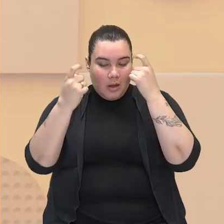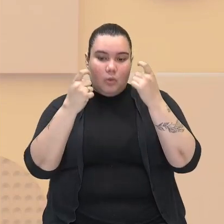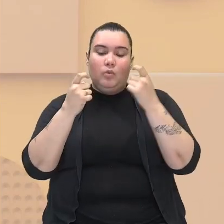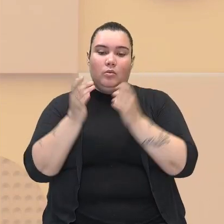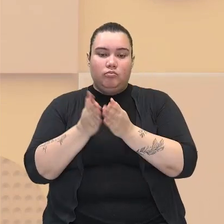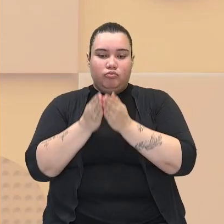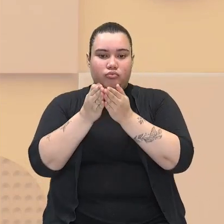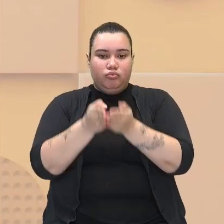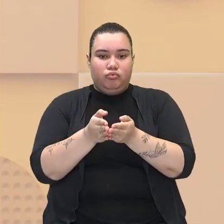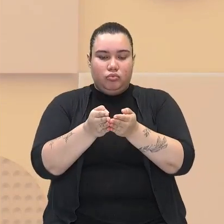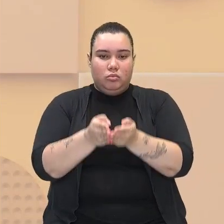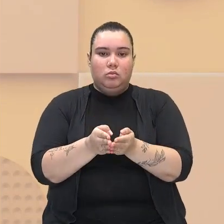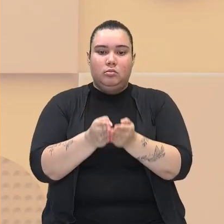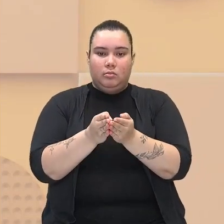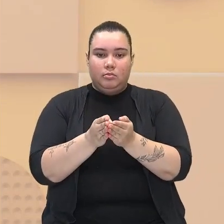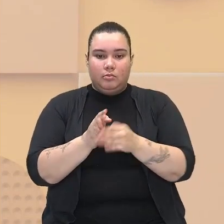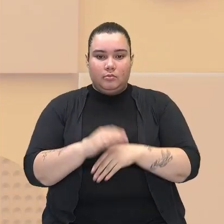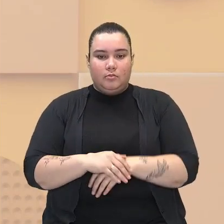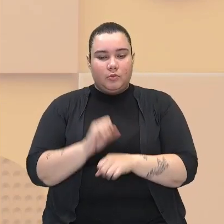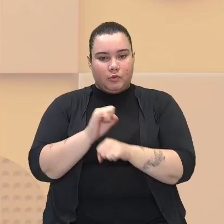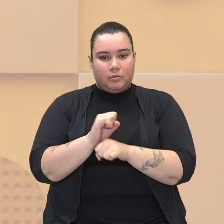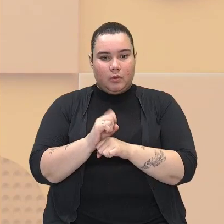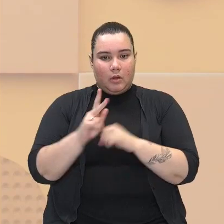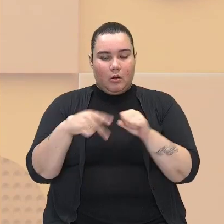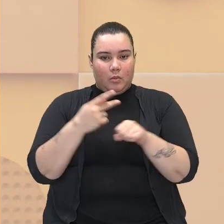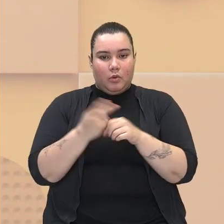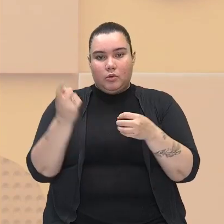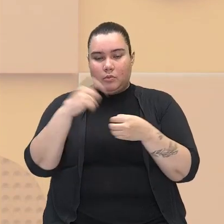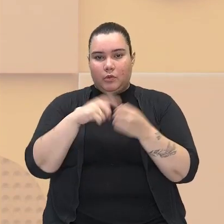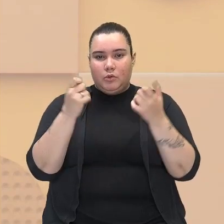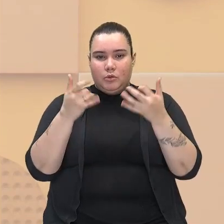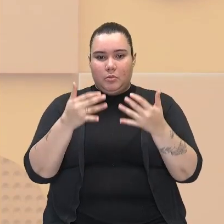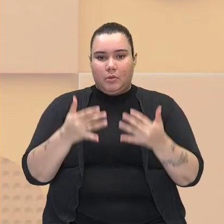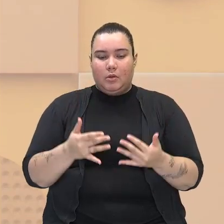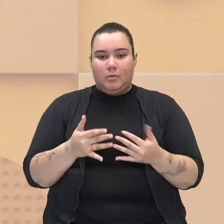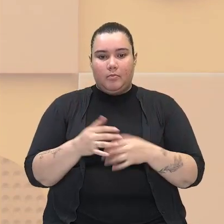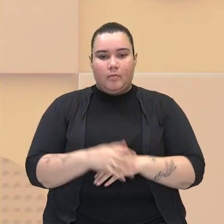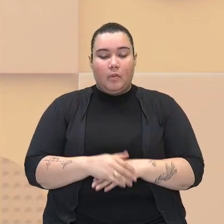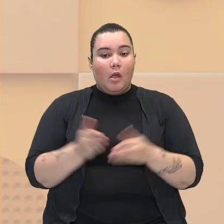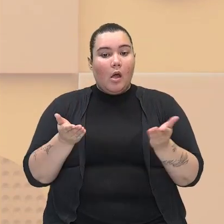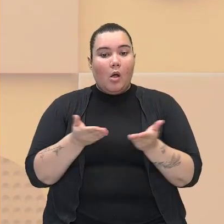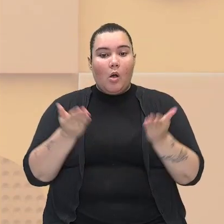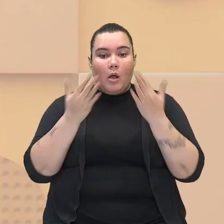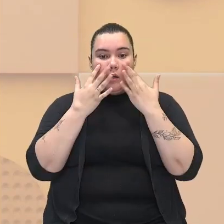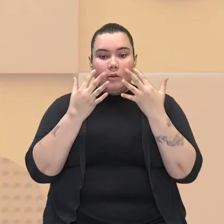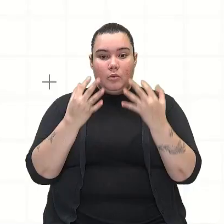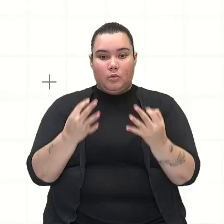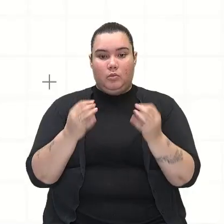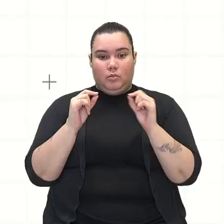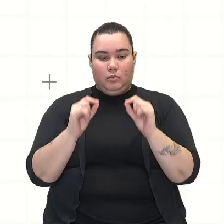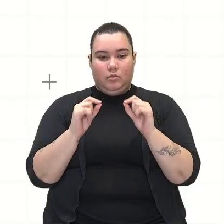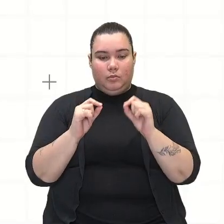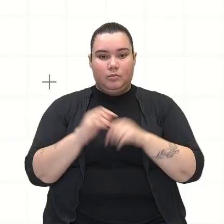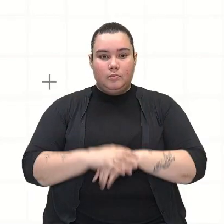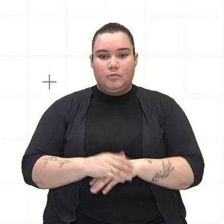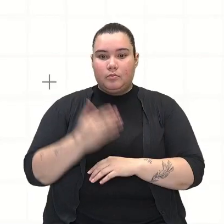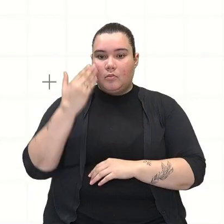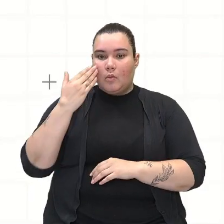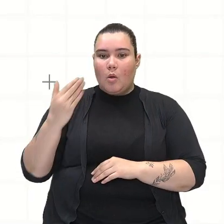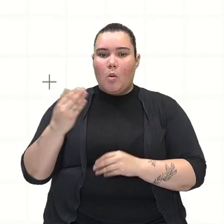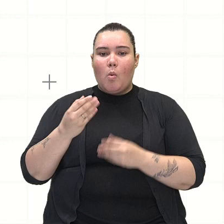Atlântico nos navios negreiros. Mas a gente já volta a falar sobre os navios negreiros, vamos agora nos atentar para a questão da rota